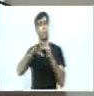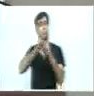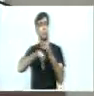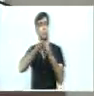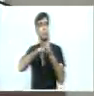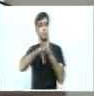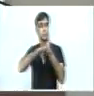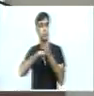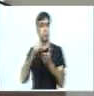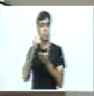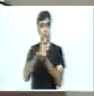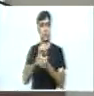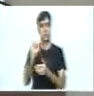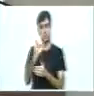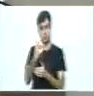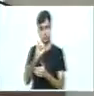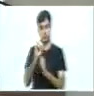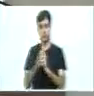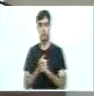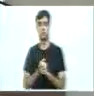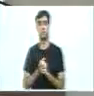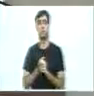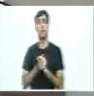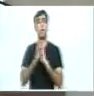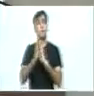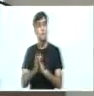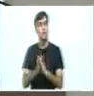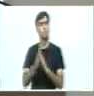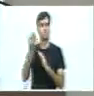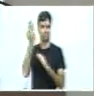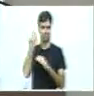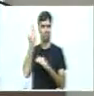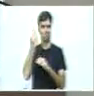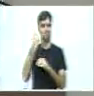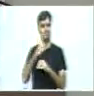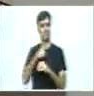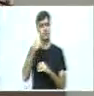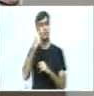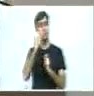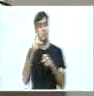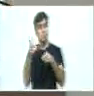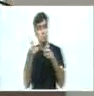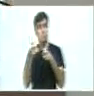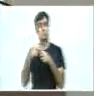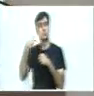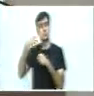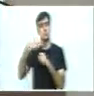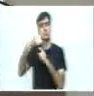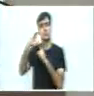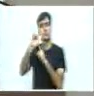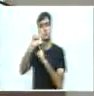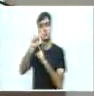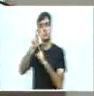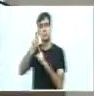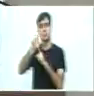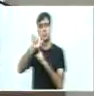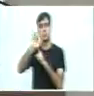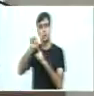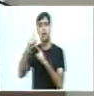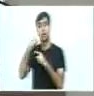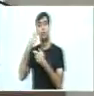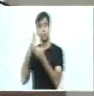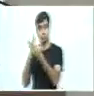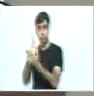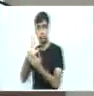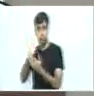no imposto. Naquela oportunidade, nós percebemos o vereador Carlitos Alves, já aprovou a lei da captação